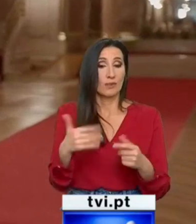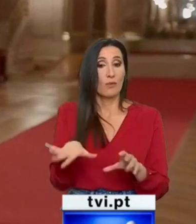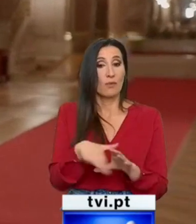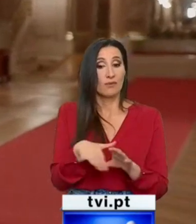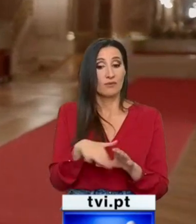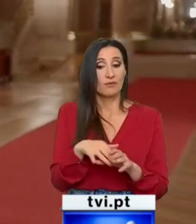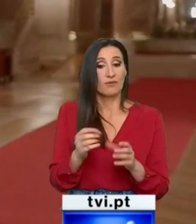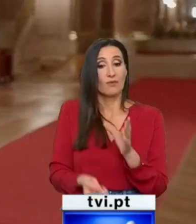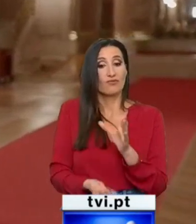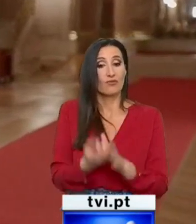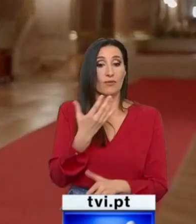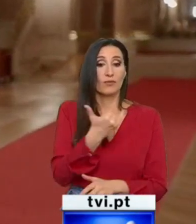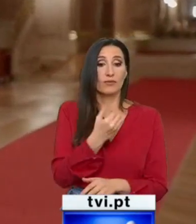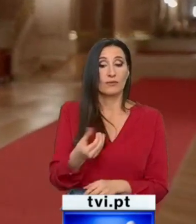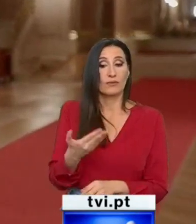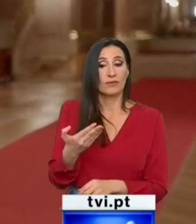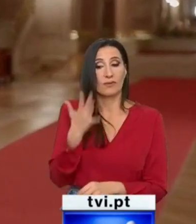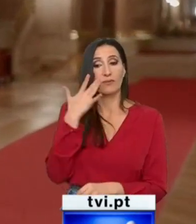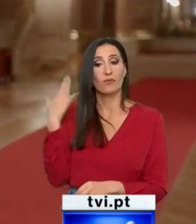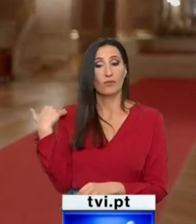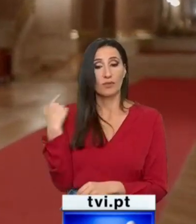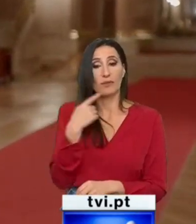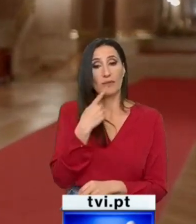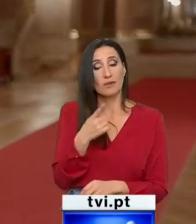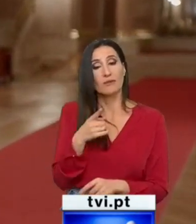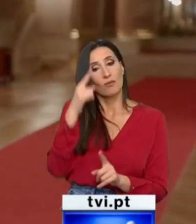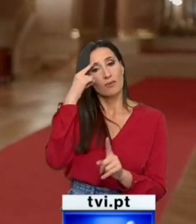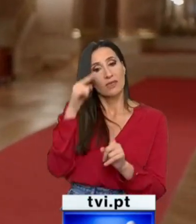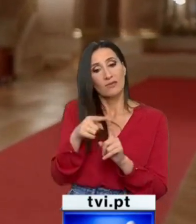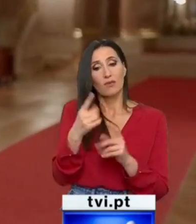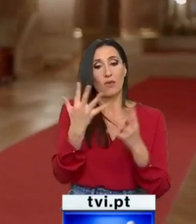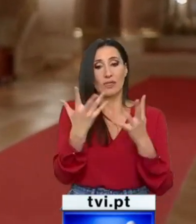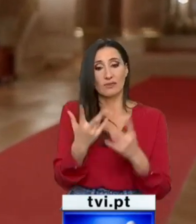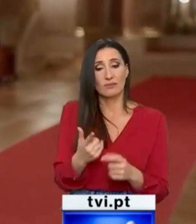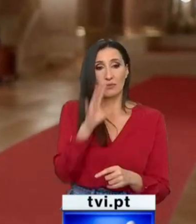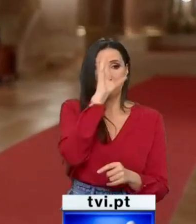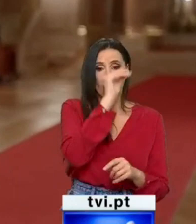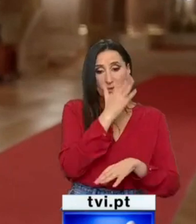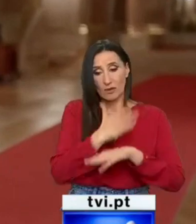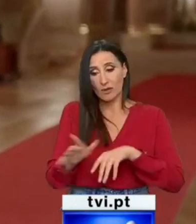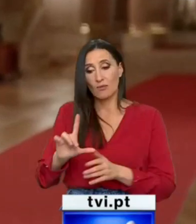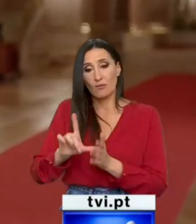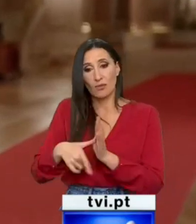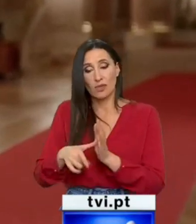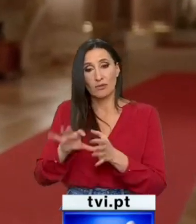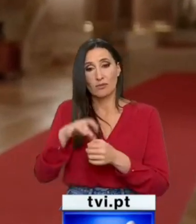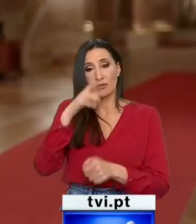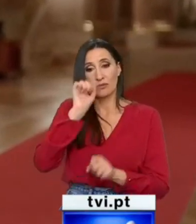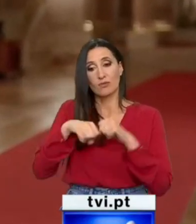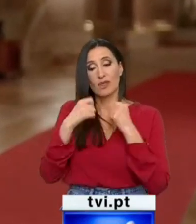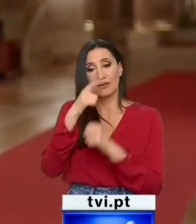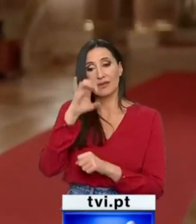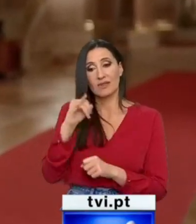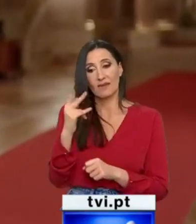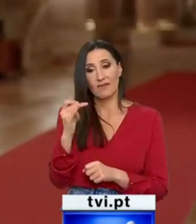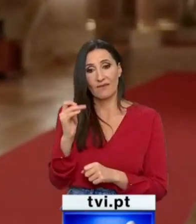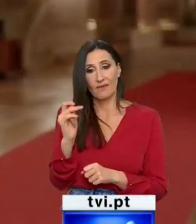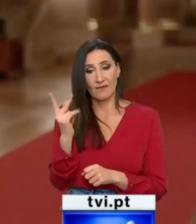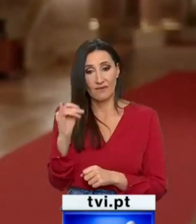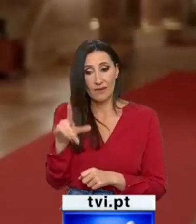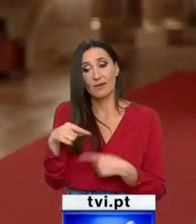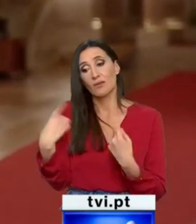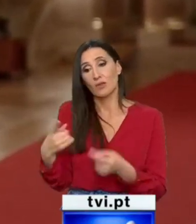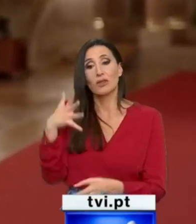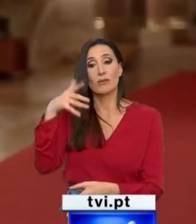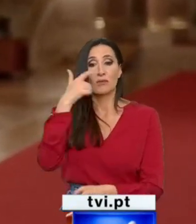em 2017. Tinha como propósito atribuir parte do orçamento do Estado a projetos da sociedade civil que eram depois votados pela